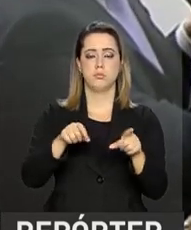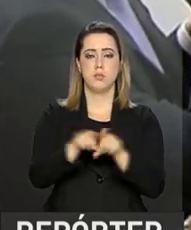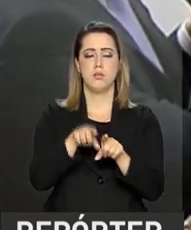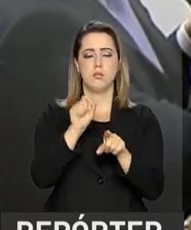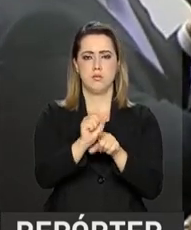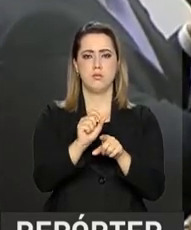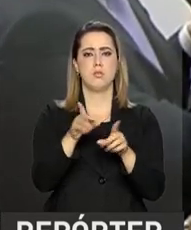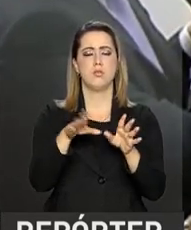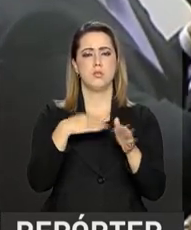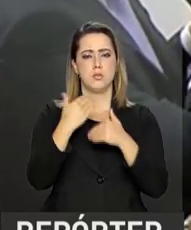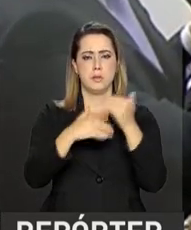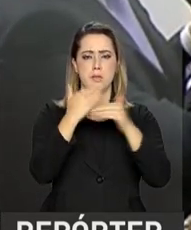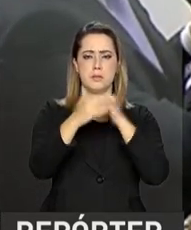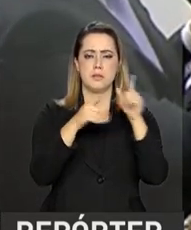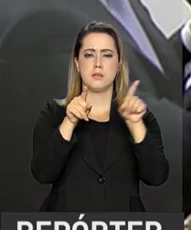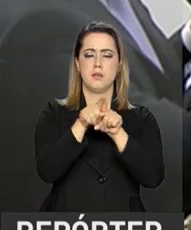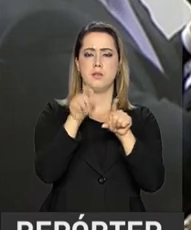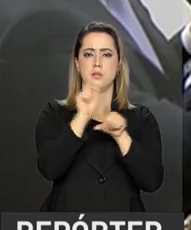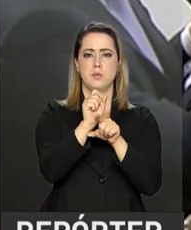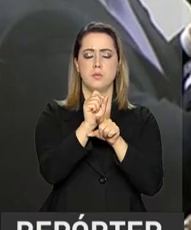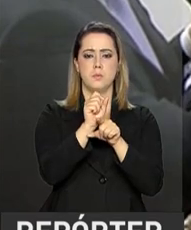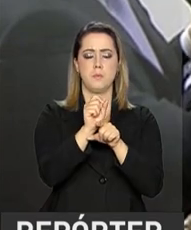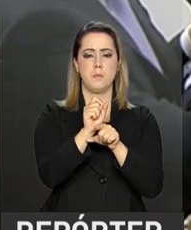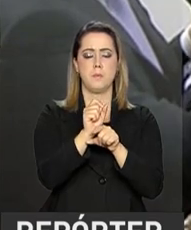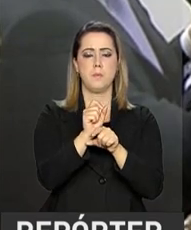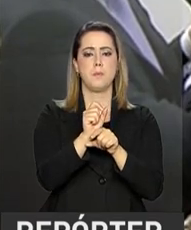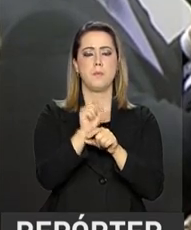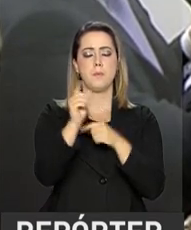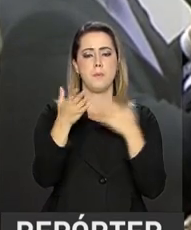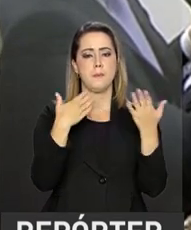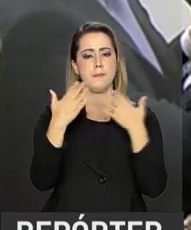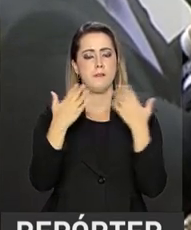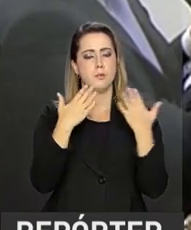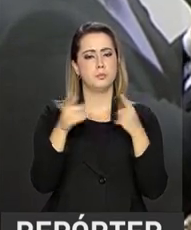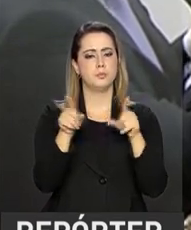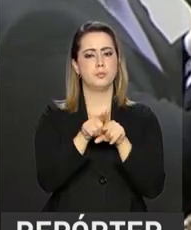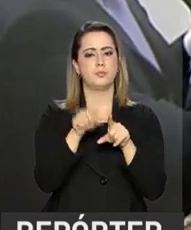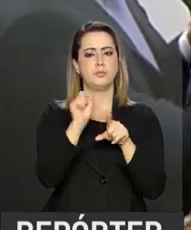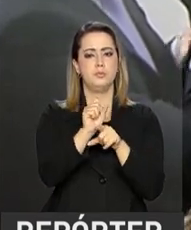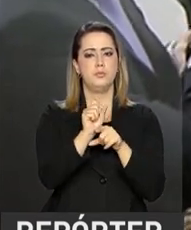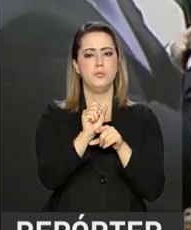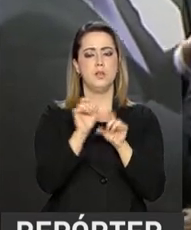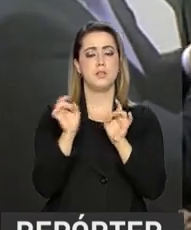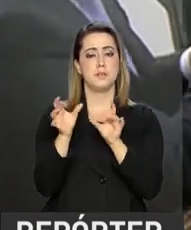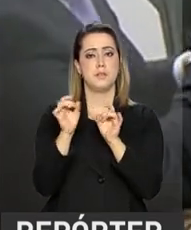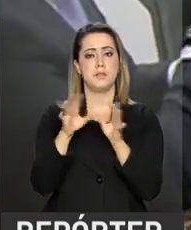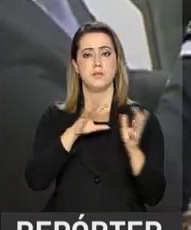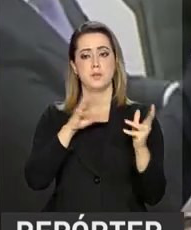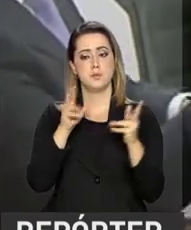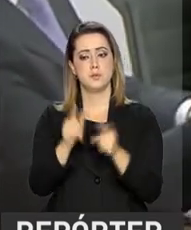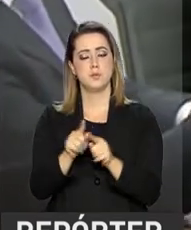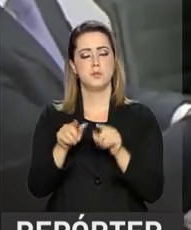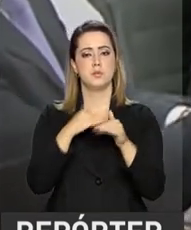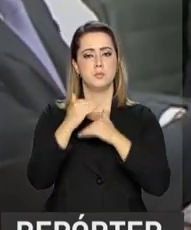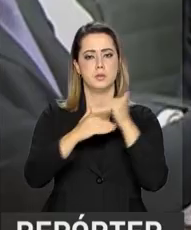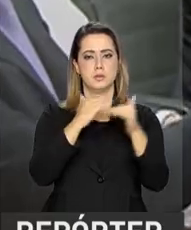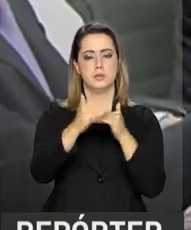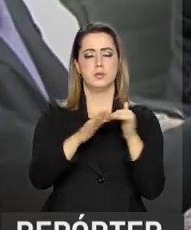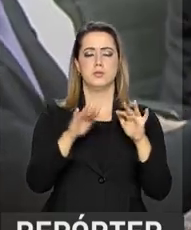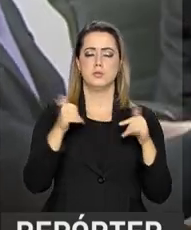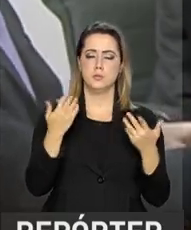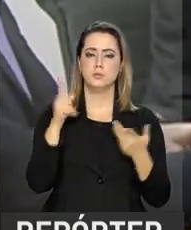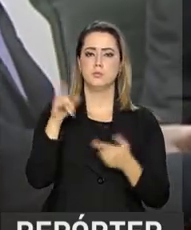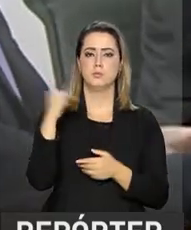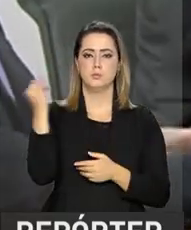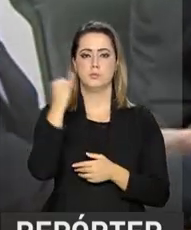crescendo, né? Está começando a crescer. Começou a crescer. Parece que as exportações também estão crescendo, mas acho que é muito oportuno